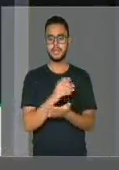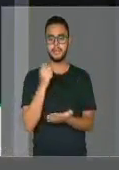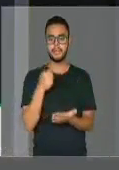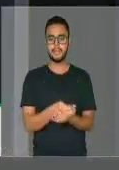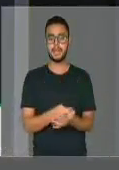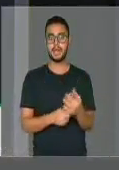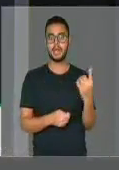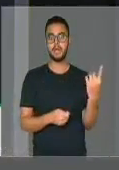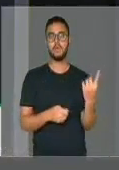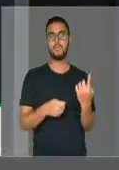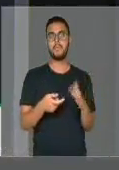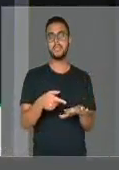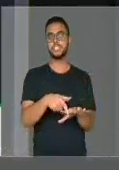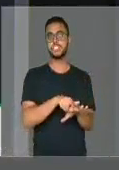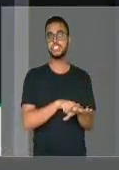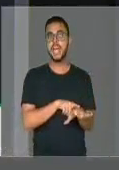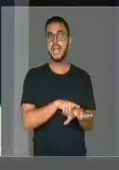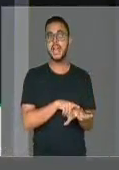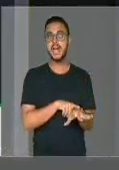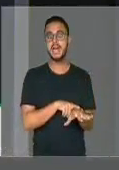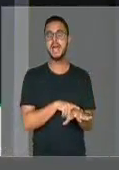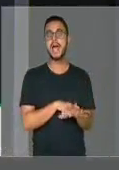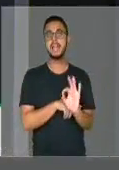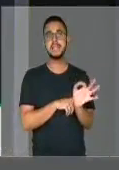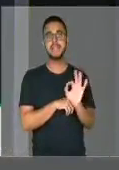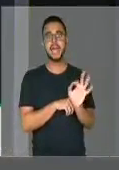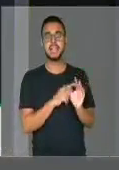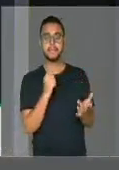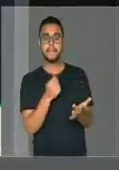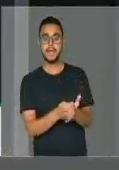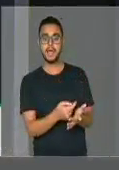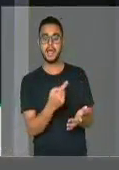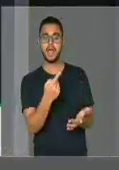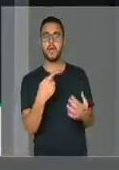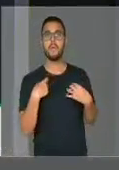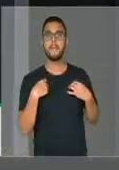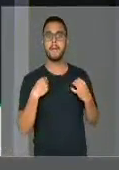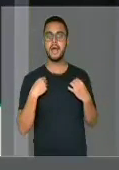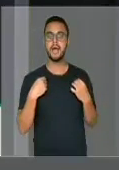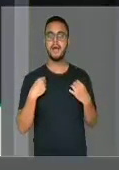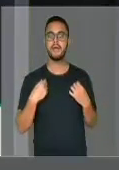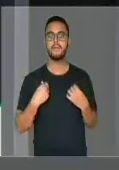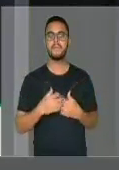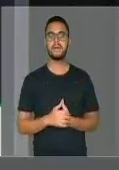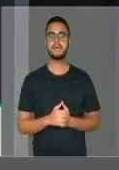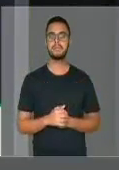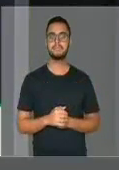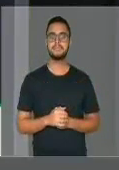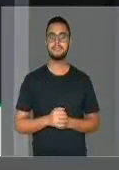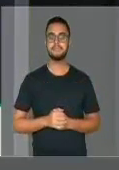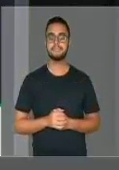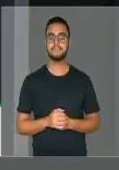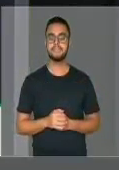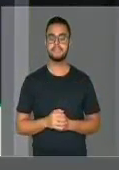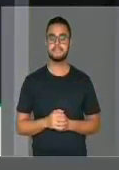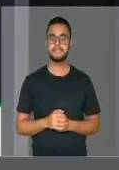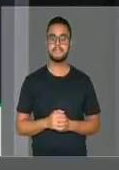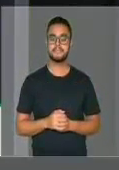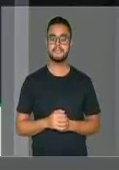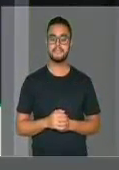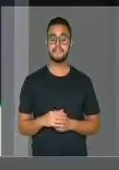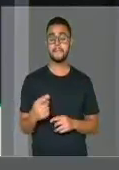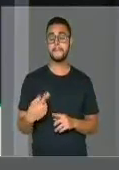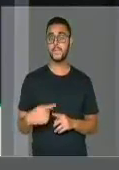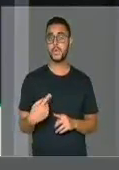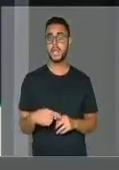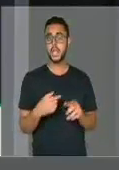policial militar, sem pagar uma única peça de fardamento para os policiais militares, se ele se subordinou